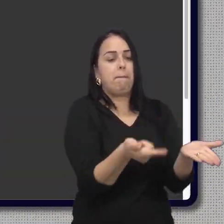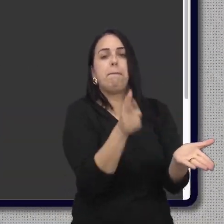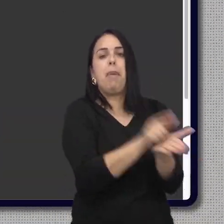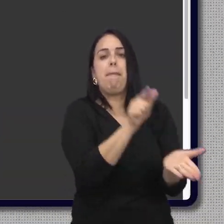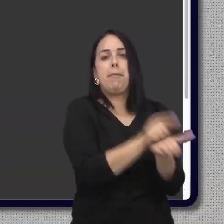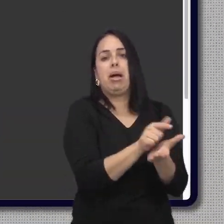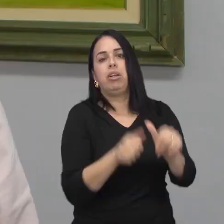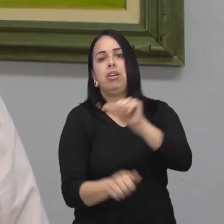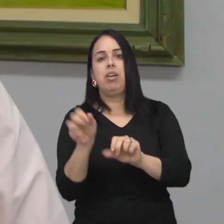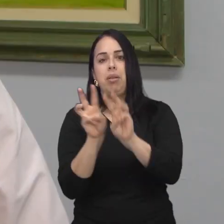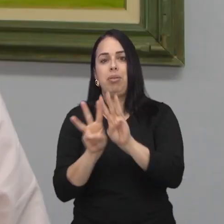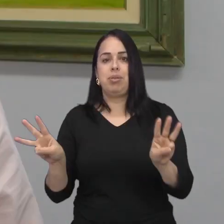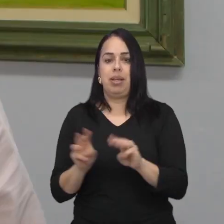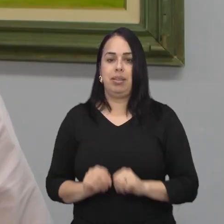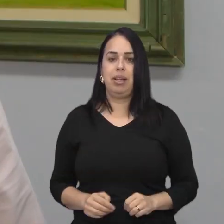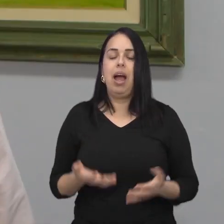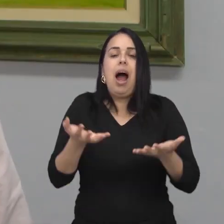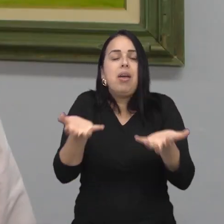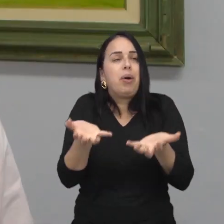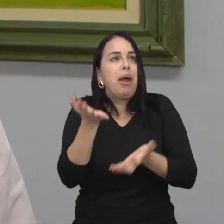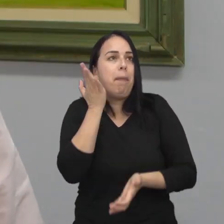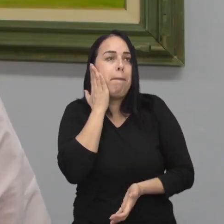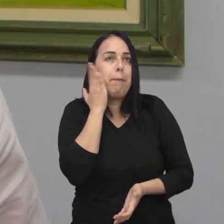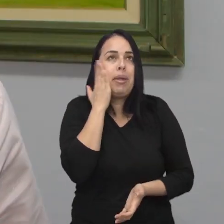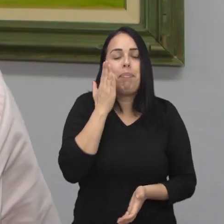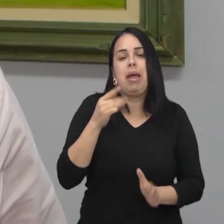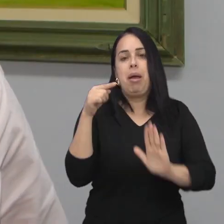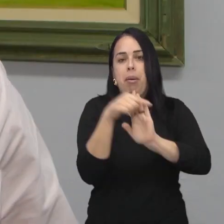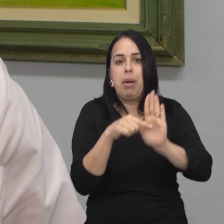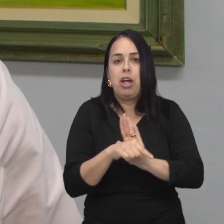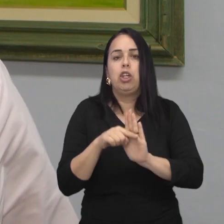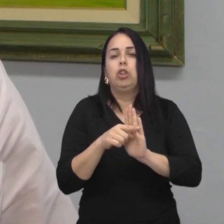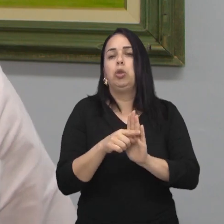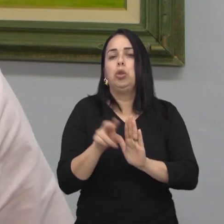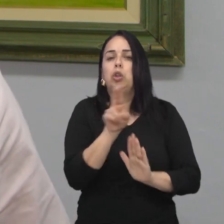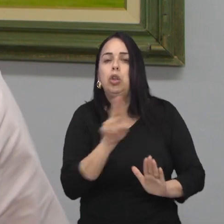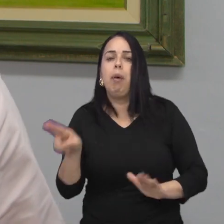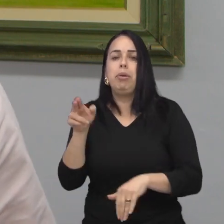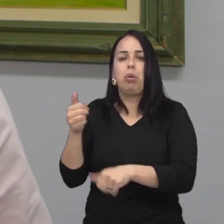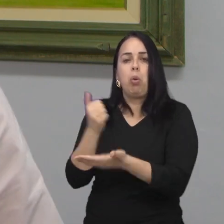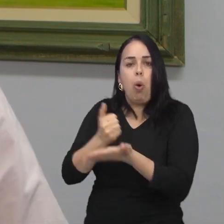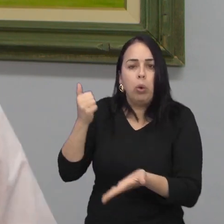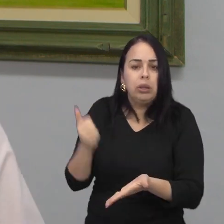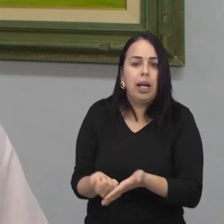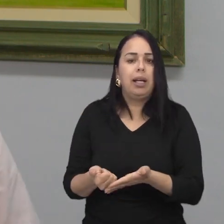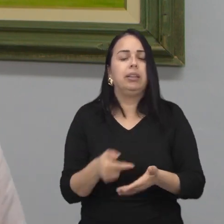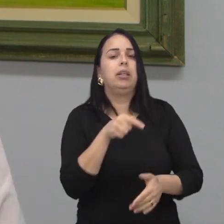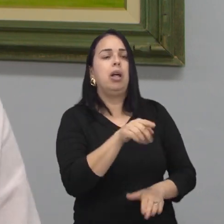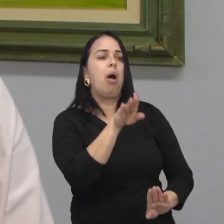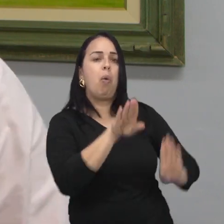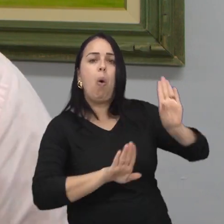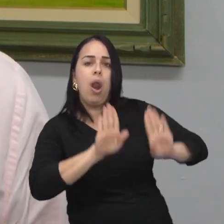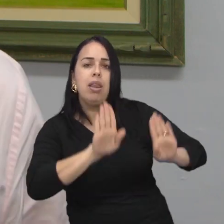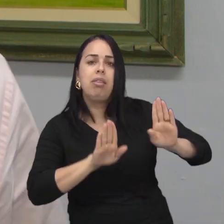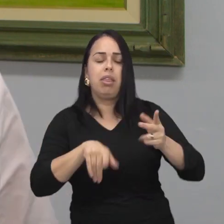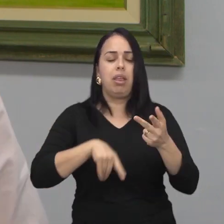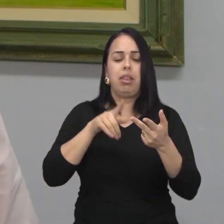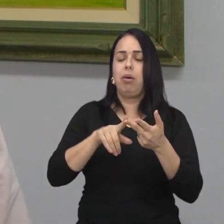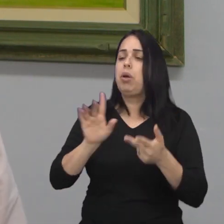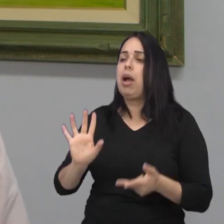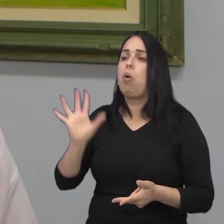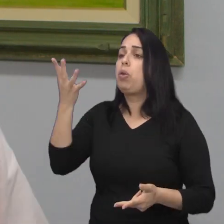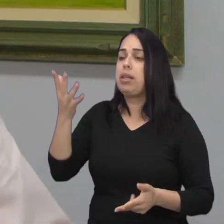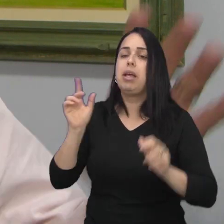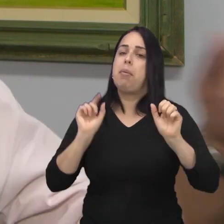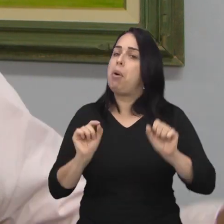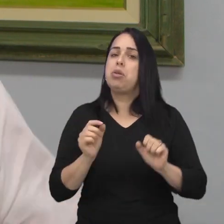diárias e digitais. Ele pode estar por palavra-chave. Eu quero pesquisar o nome de um contrato, de um objeto, como que está a licitação